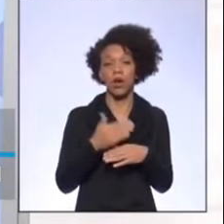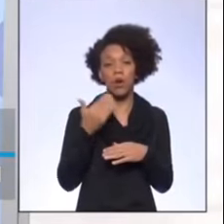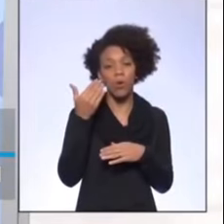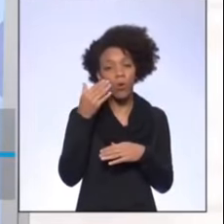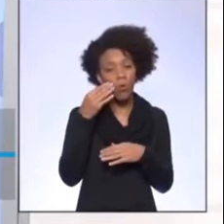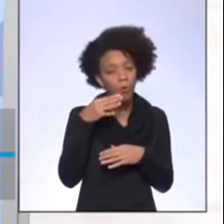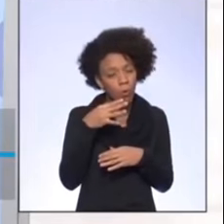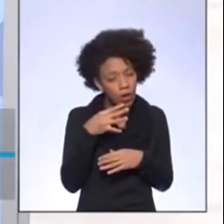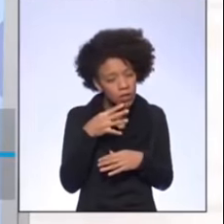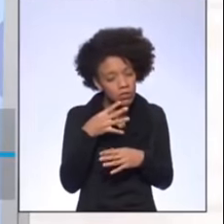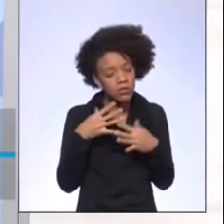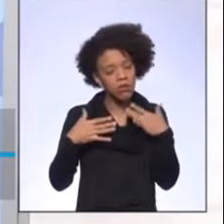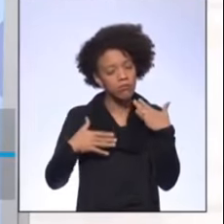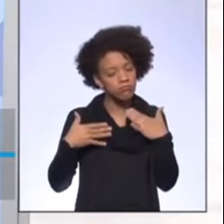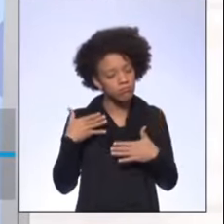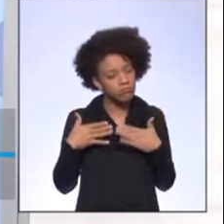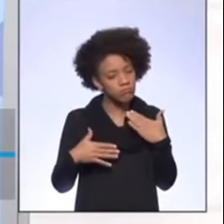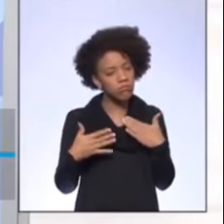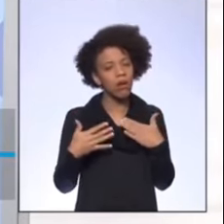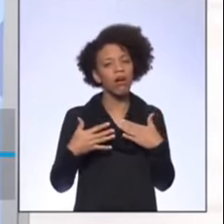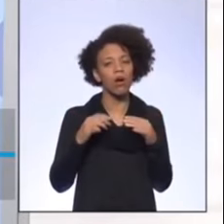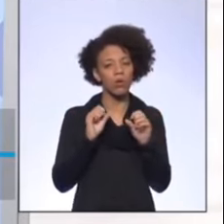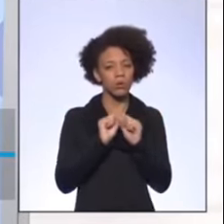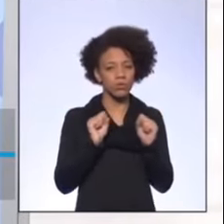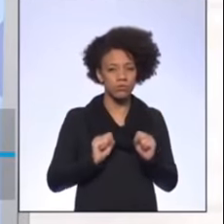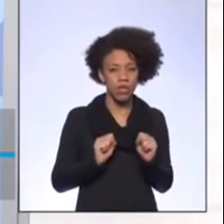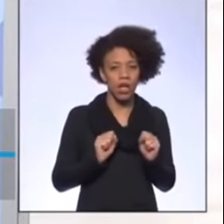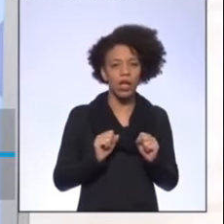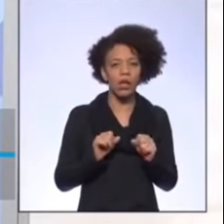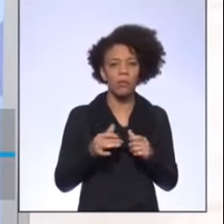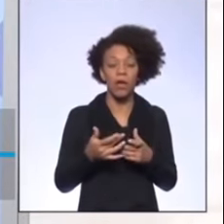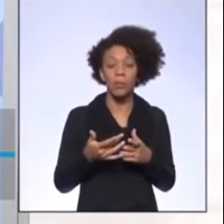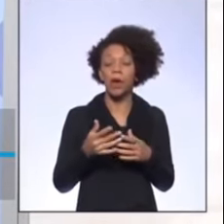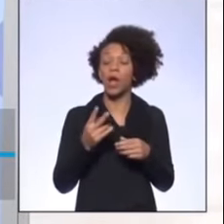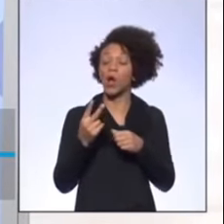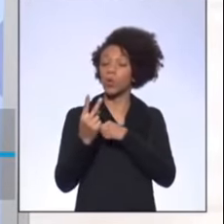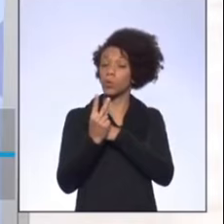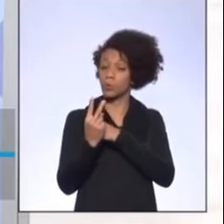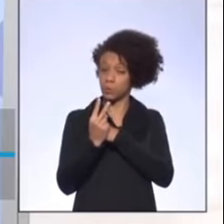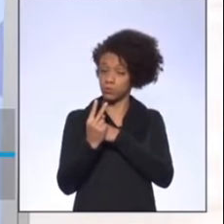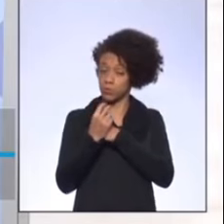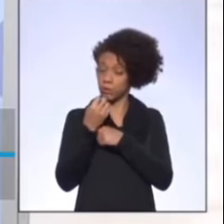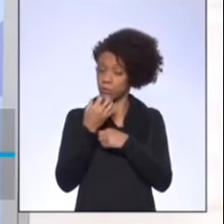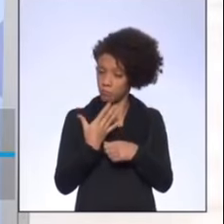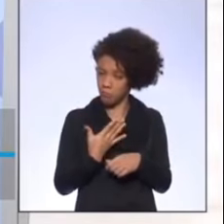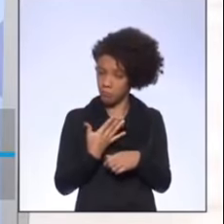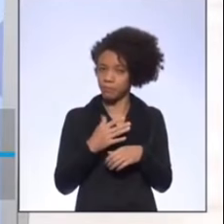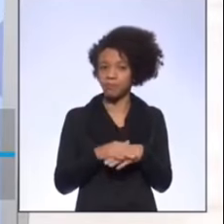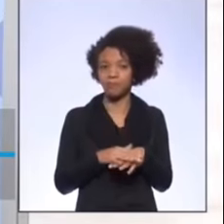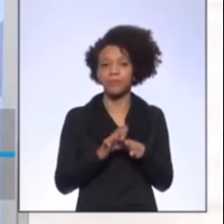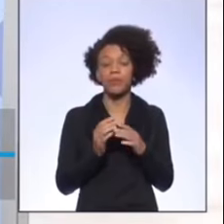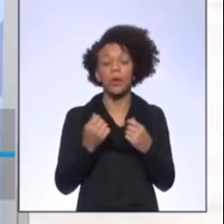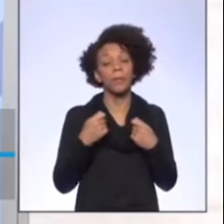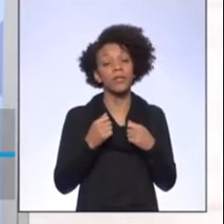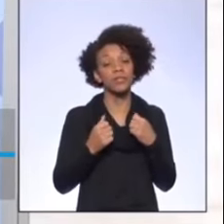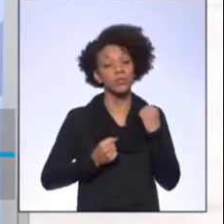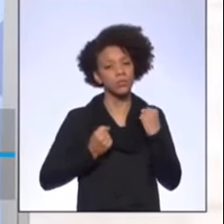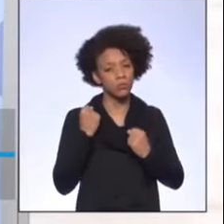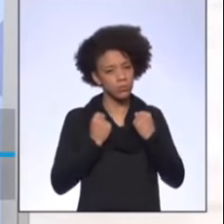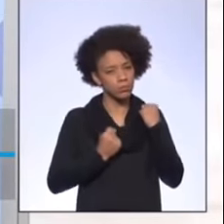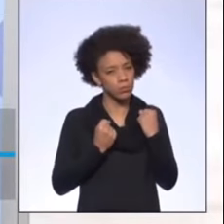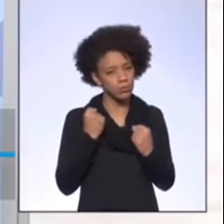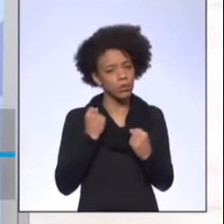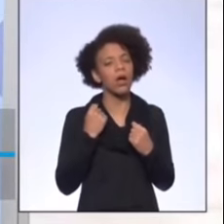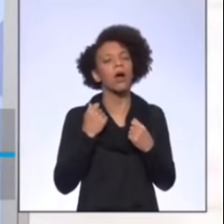conhecer o corpo de vocês, conhecer o organismo de vocês, para poder cuidar bem, tá bom? Eu tenho que me movimentar, eu tenho